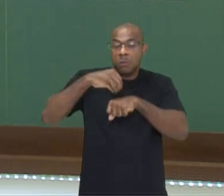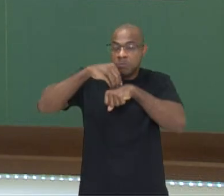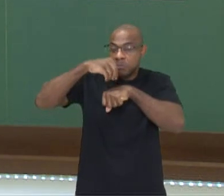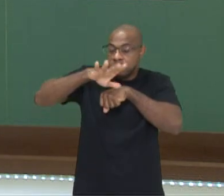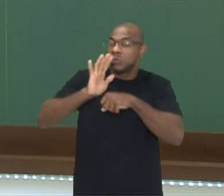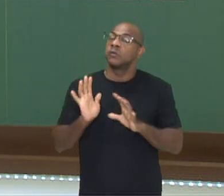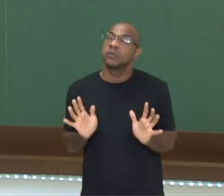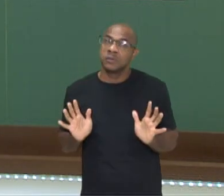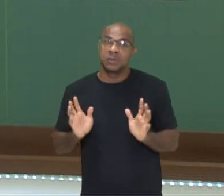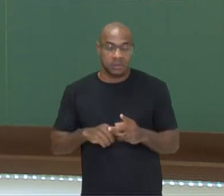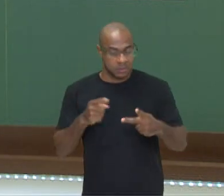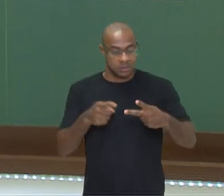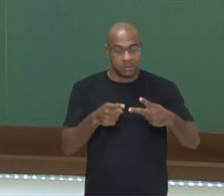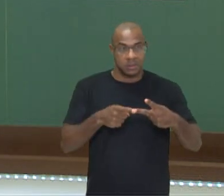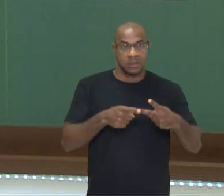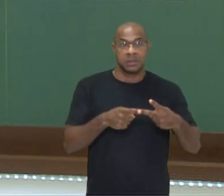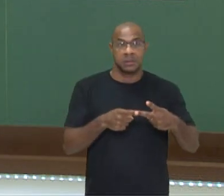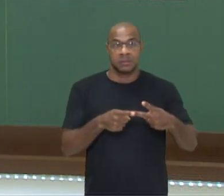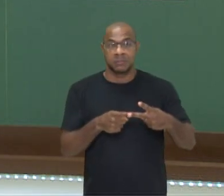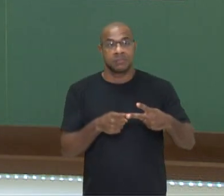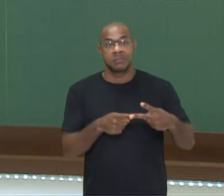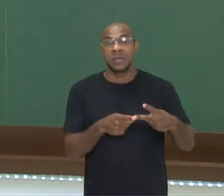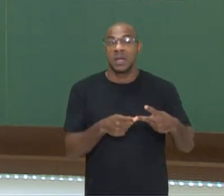Sugere. Agora, aqui não, ele diz